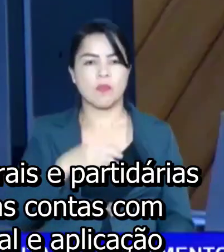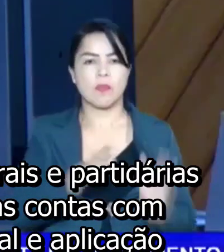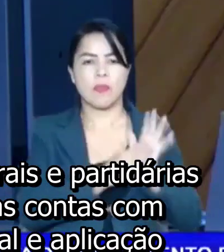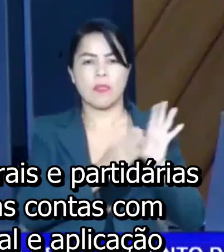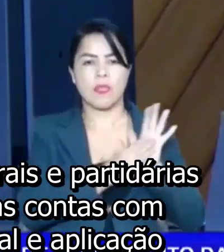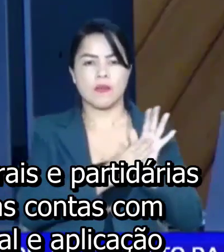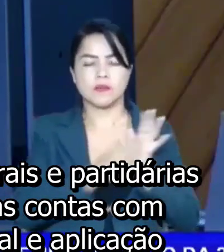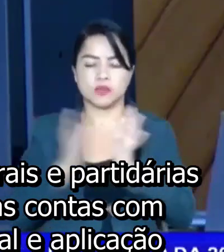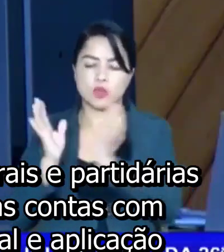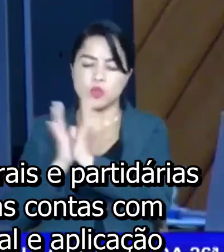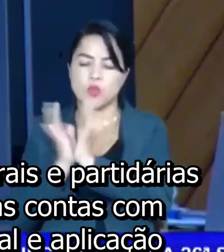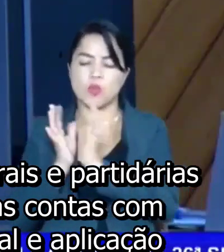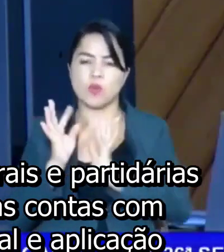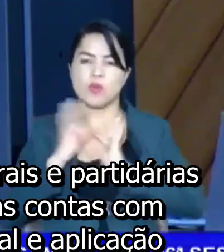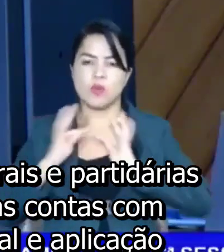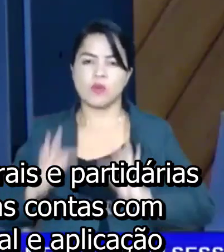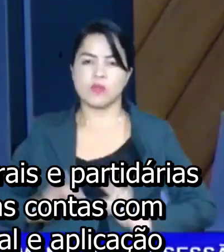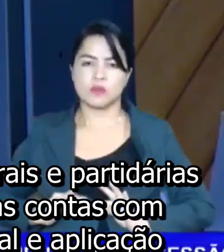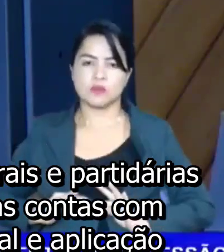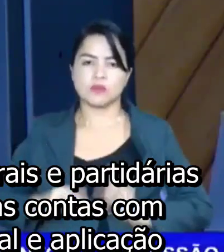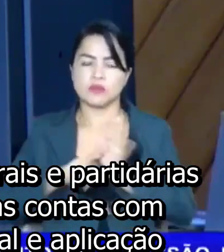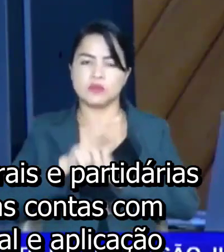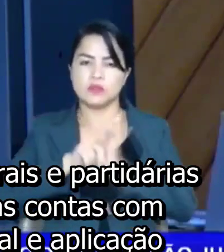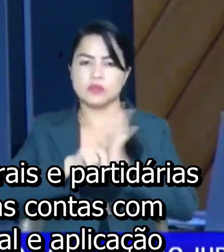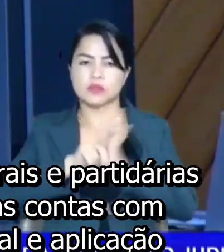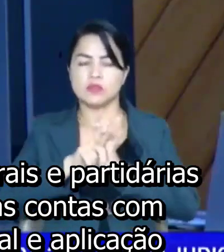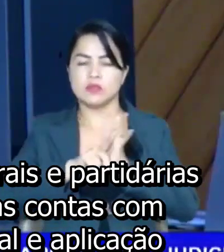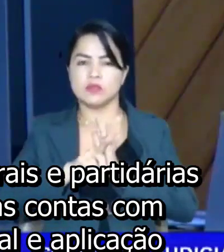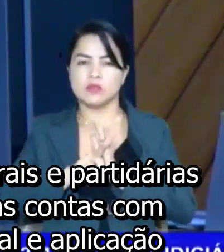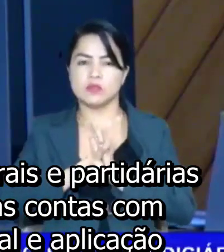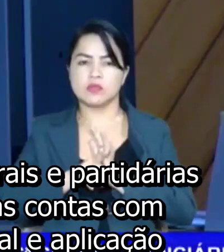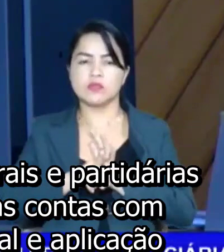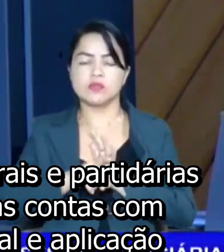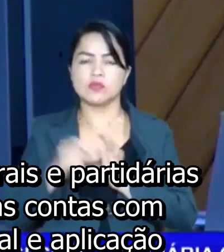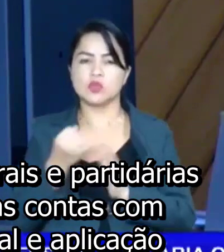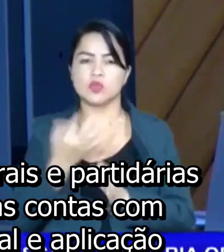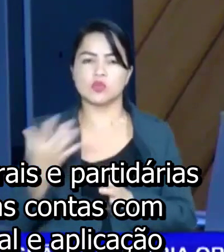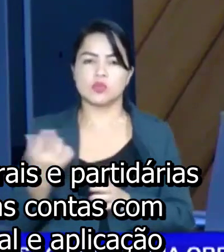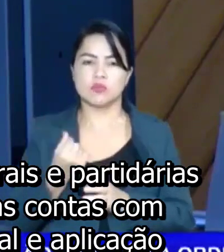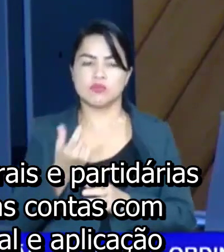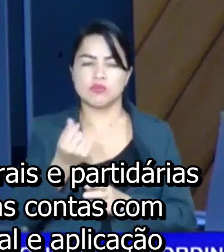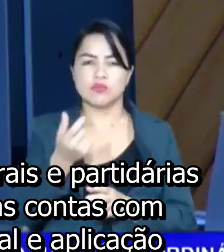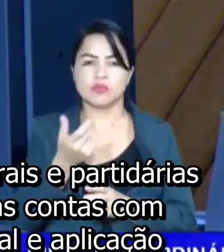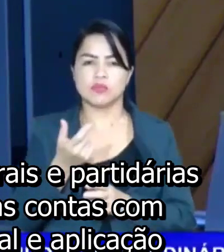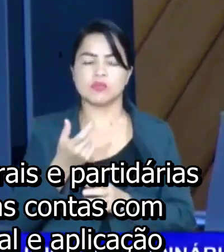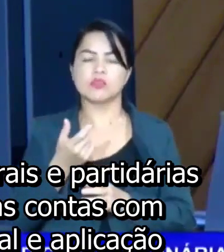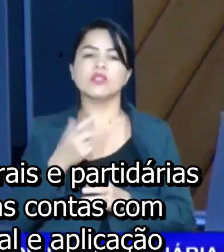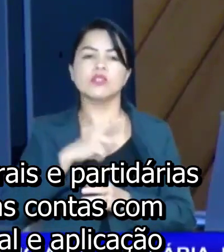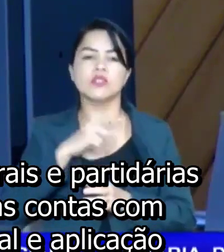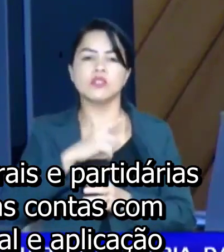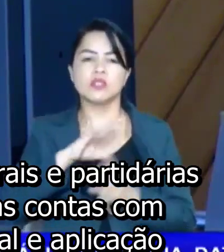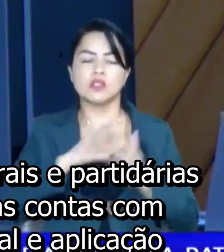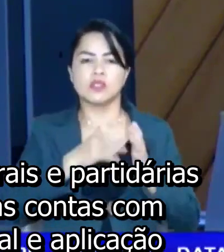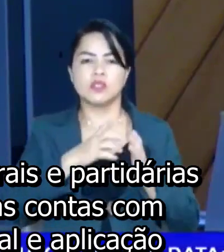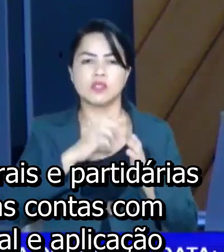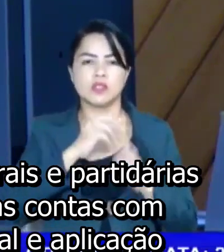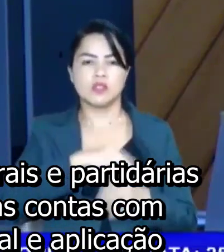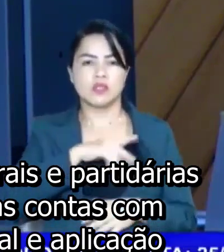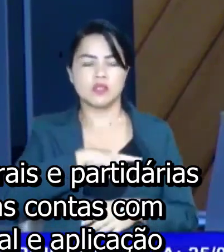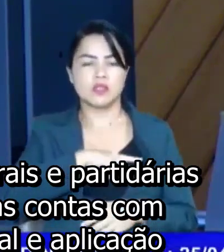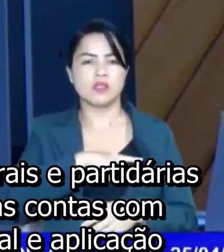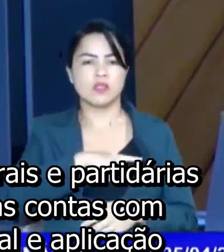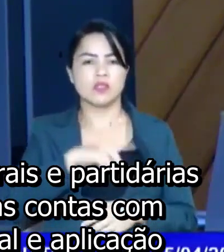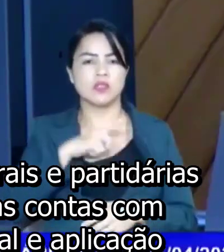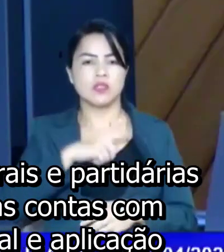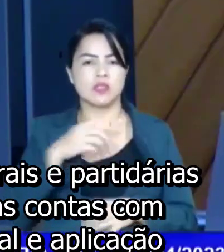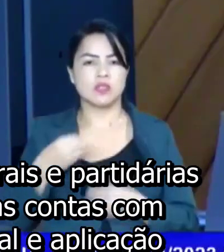Núcleo de Análise de Contas Eleitorais e Partidárias e o Ministério Público Eleitoral sugeriram a